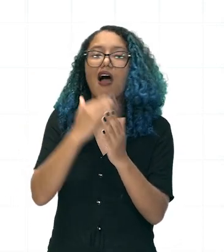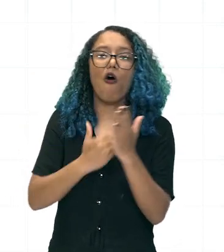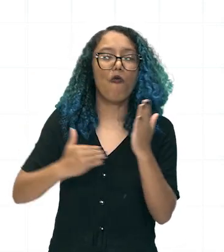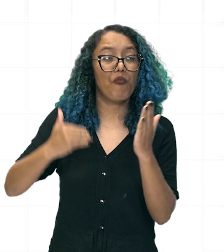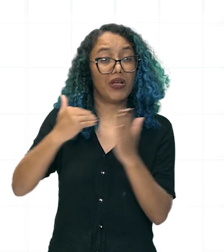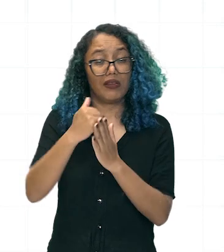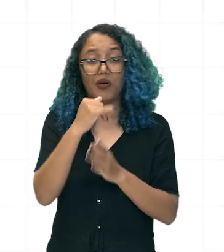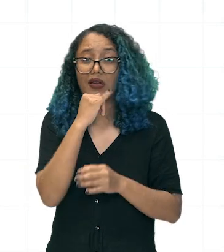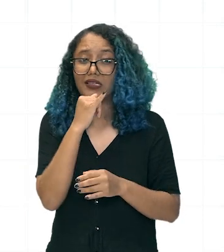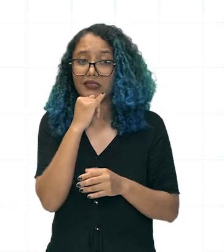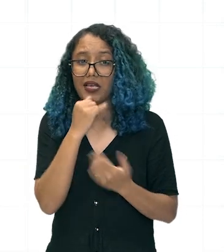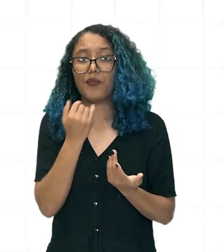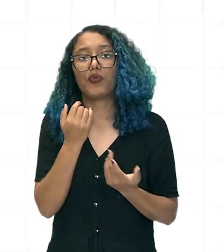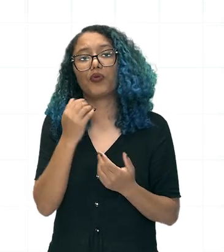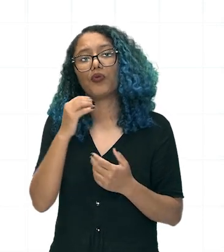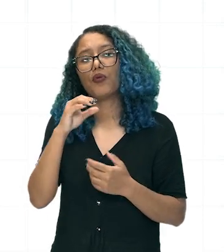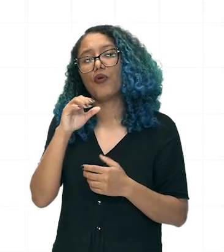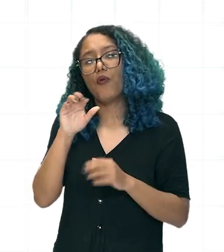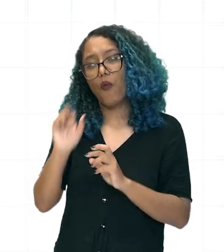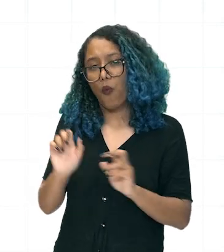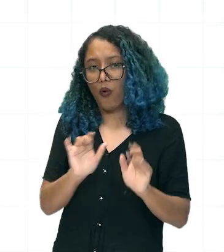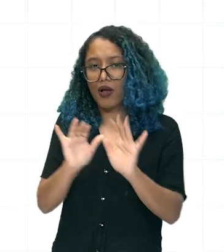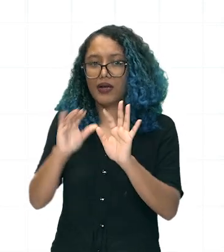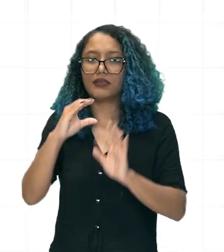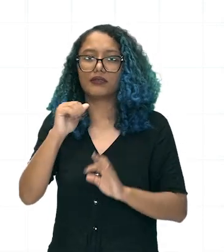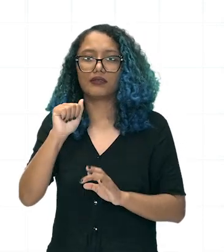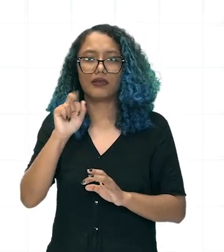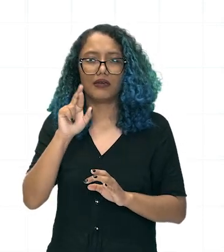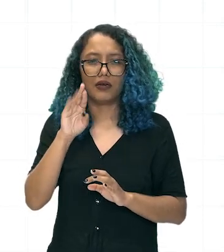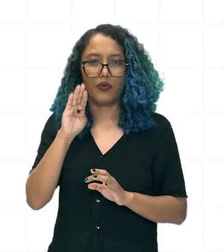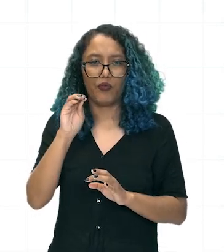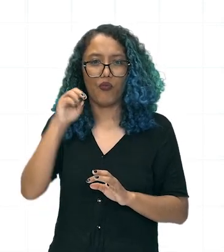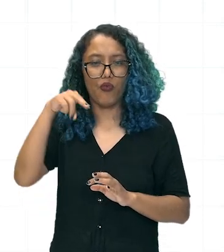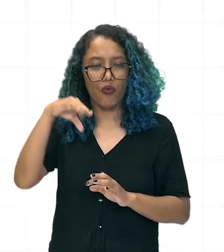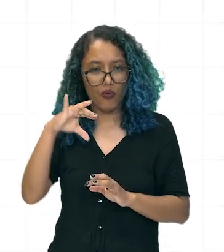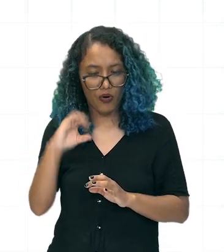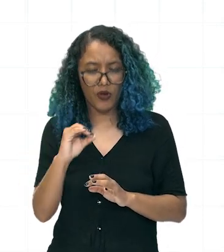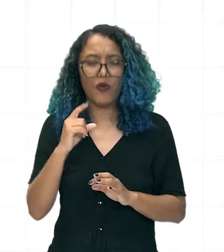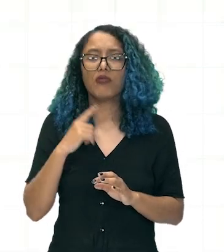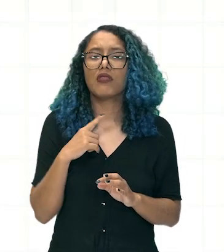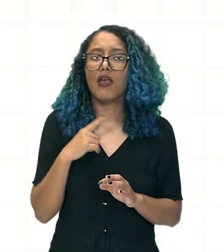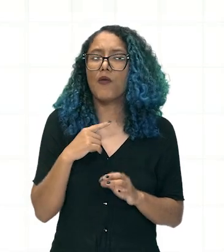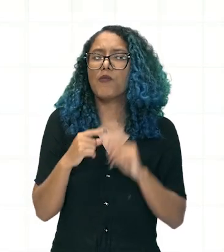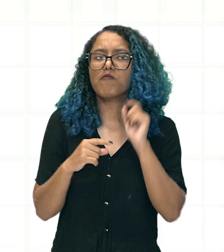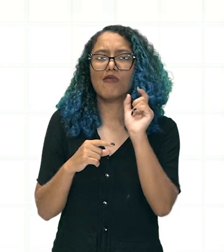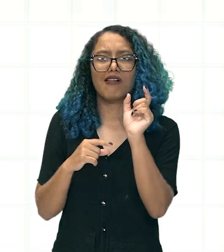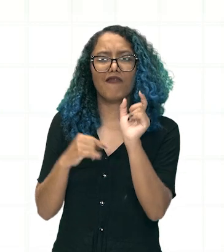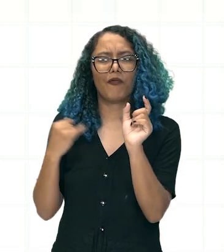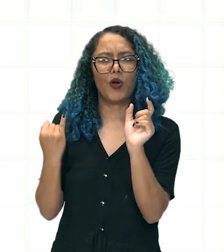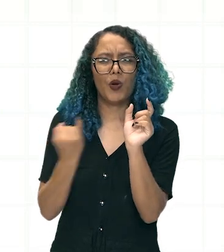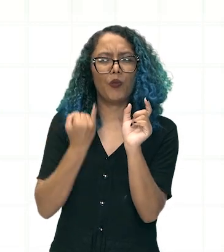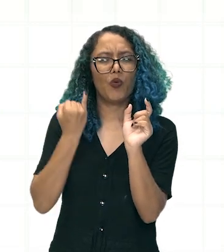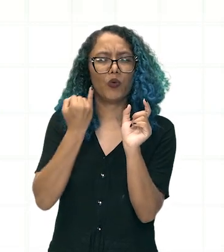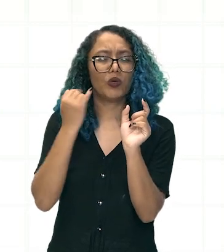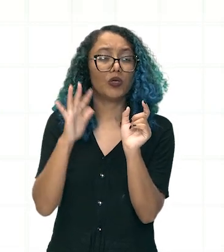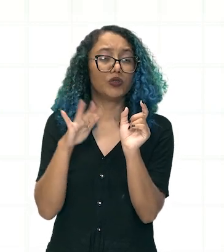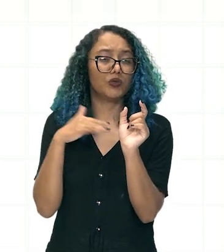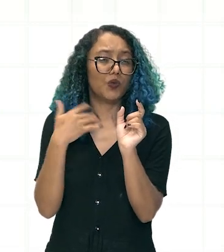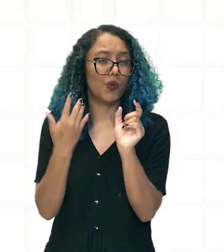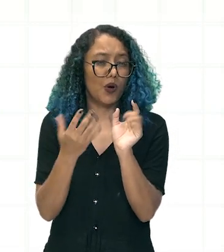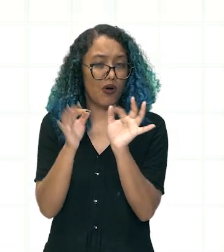carbônico. Então, nós temos aqui uma palavrinha importante, tá? Que